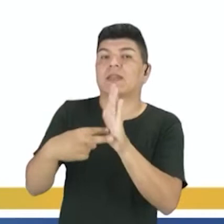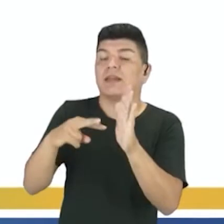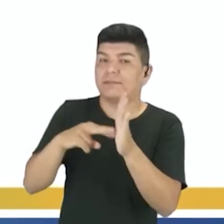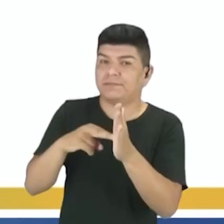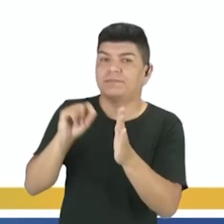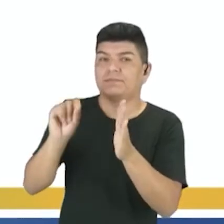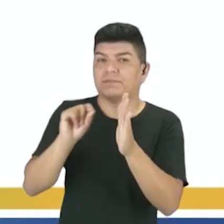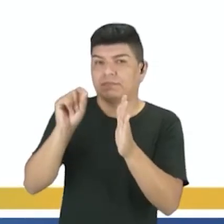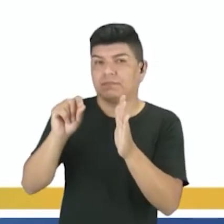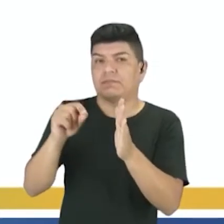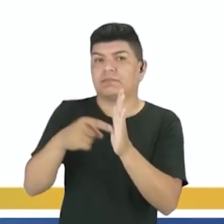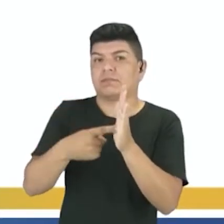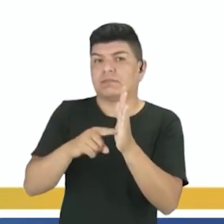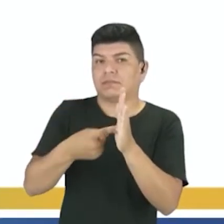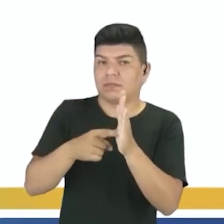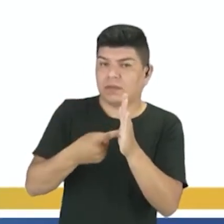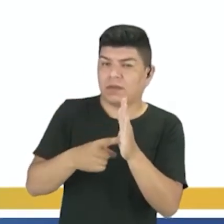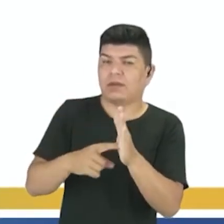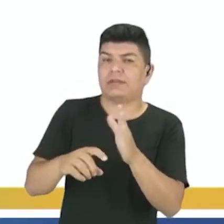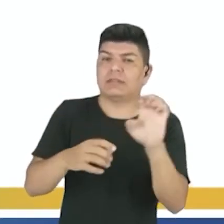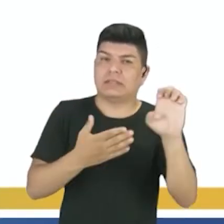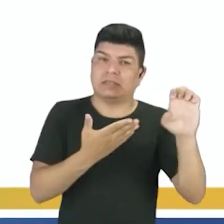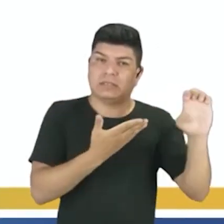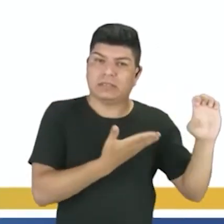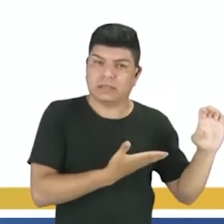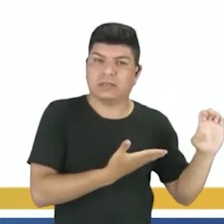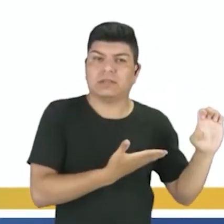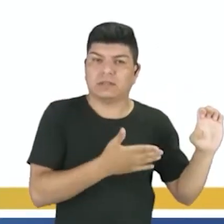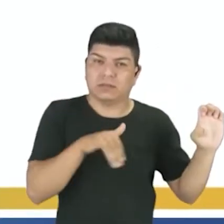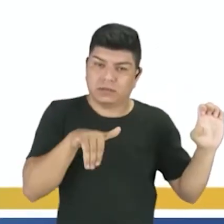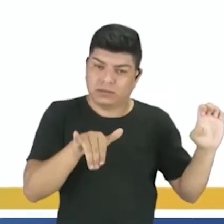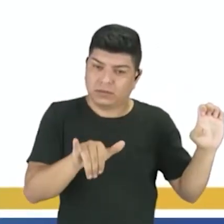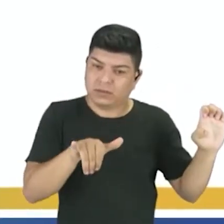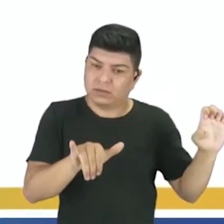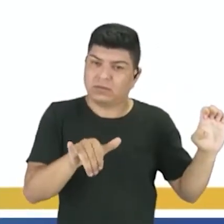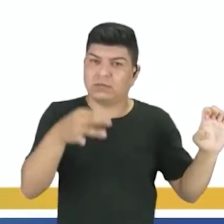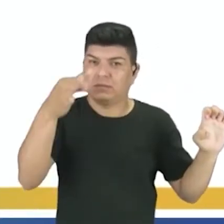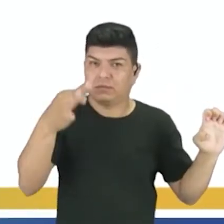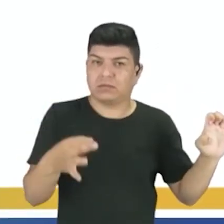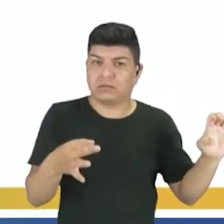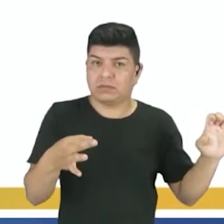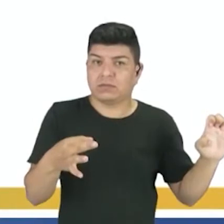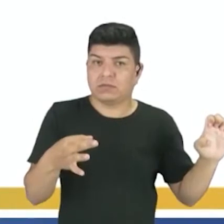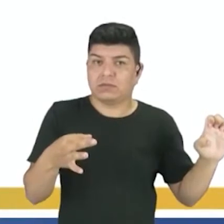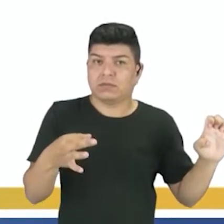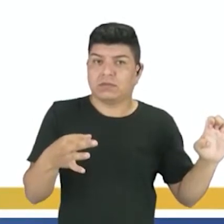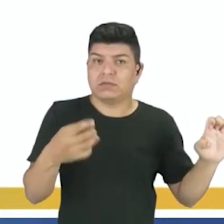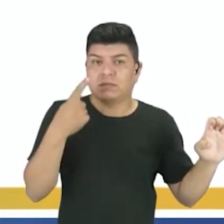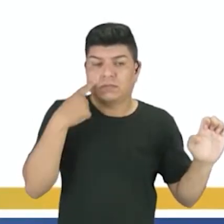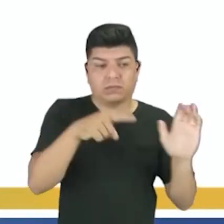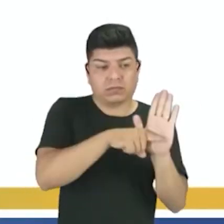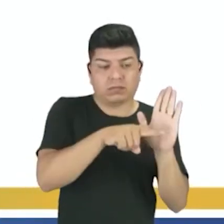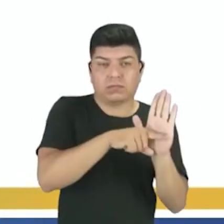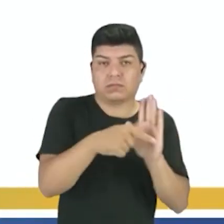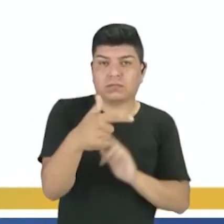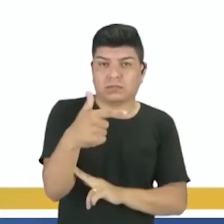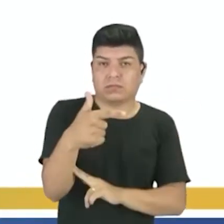dizer que esse ponto ele vai estar à esquerda do eixo y, certo? Então eu venho aqui, ó, no menos